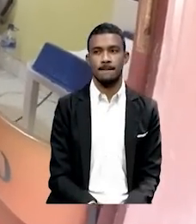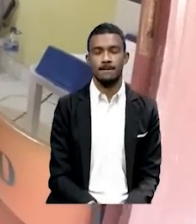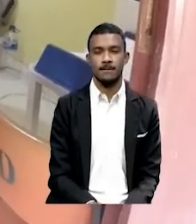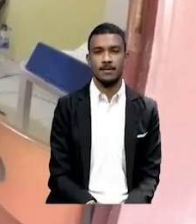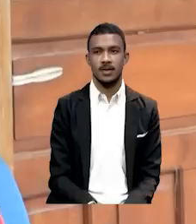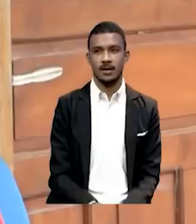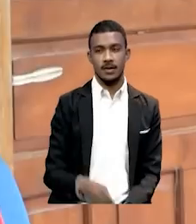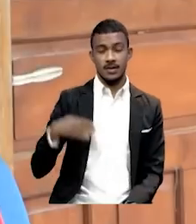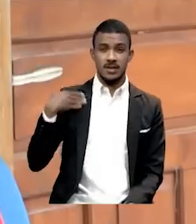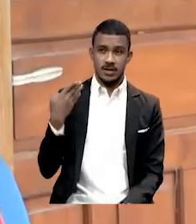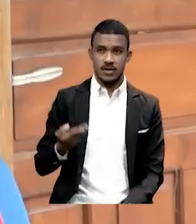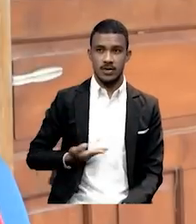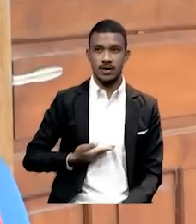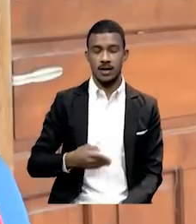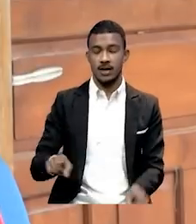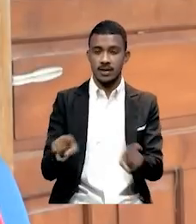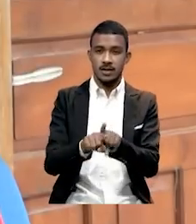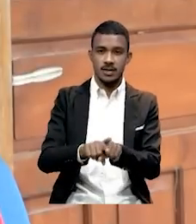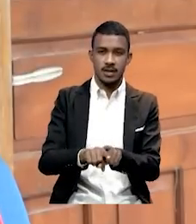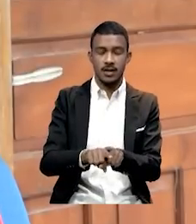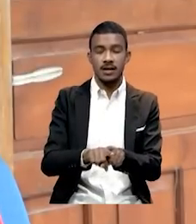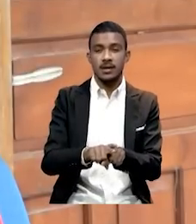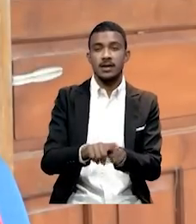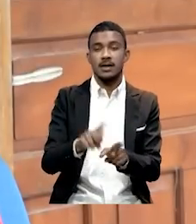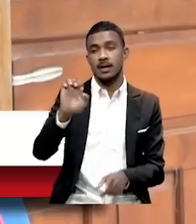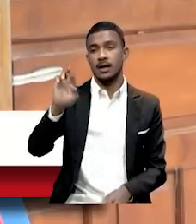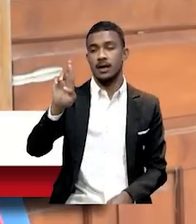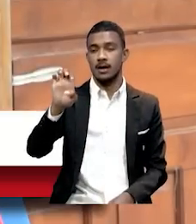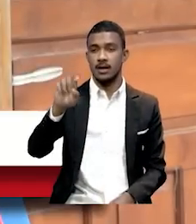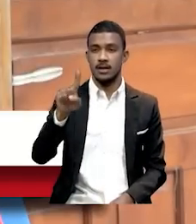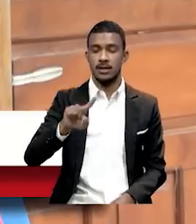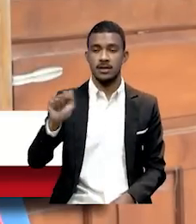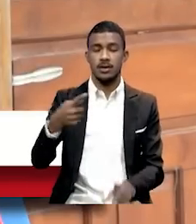Senhora Gá, Alen Tereja, né, né, nia Rússi, município Bucau,